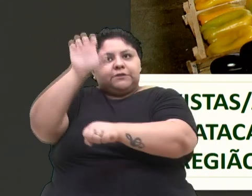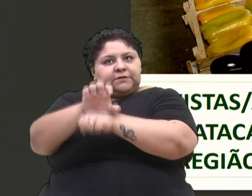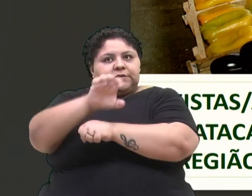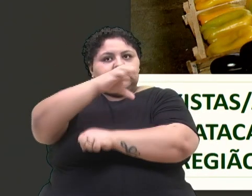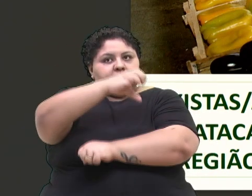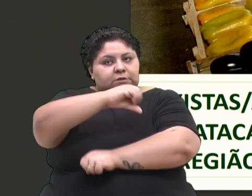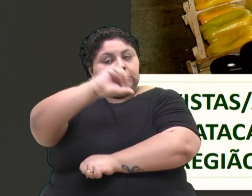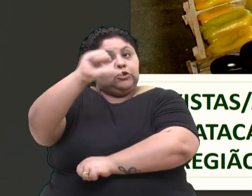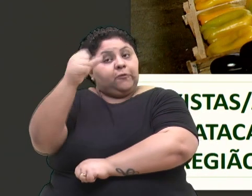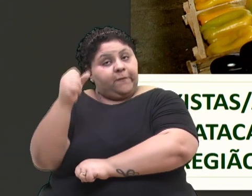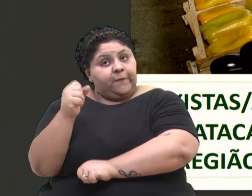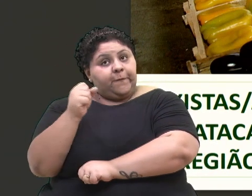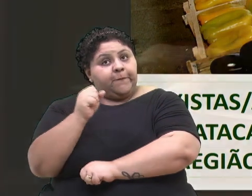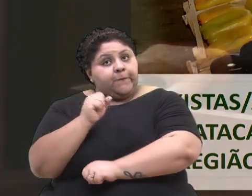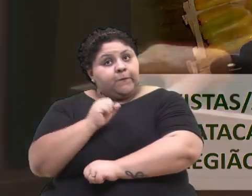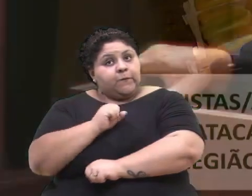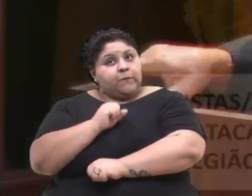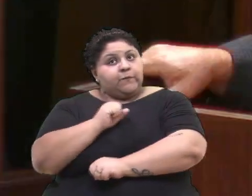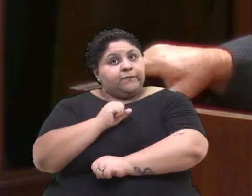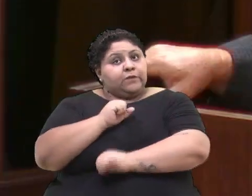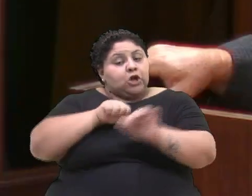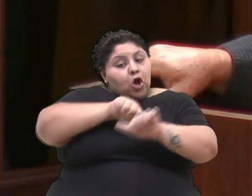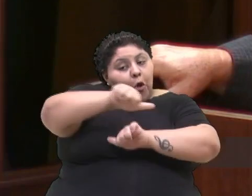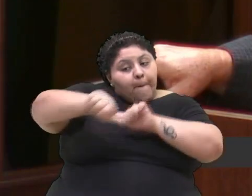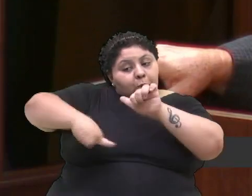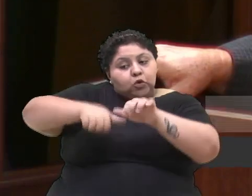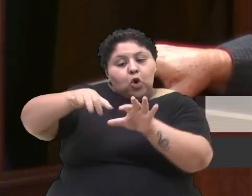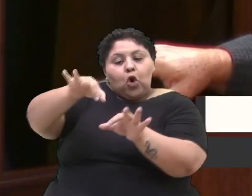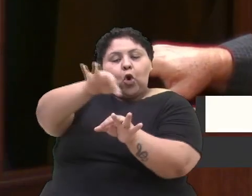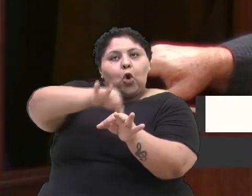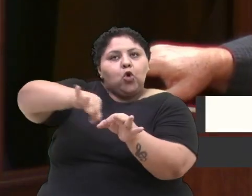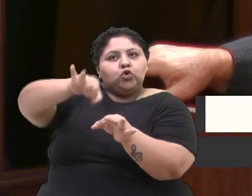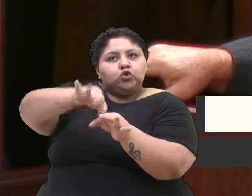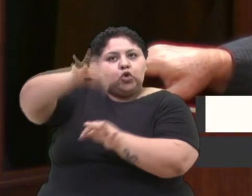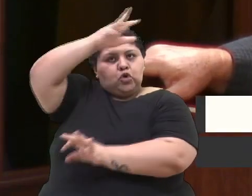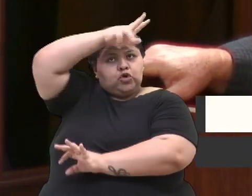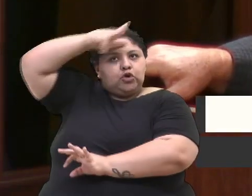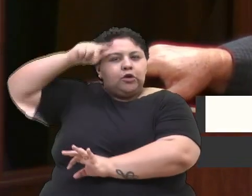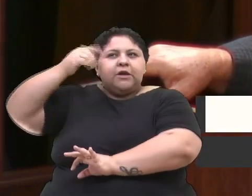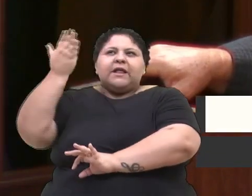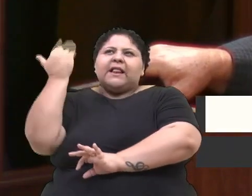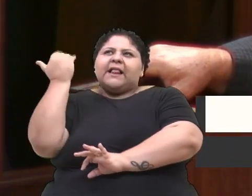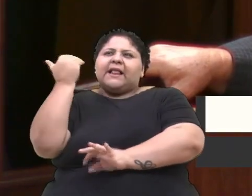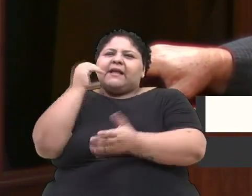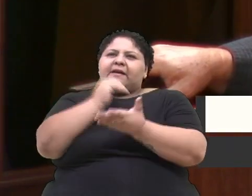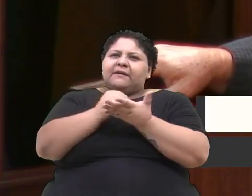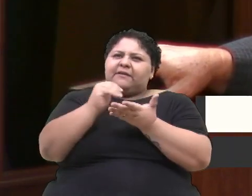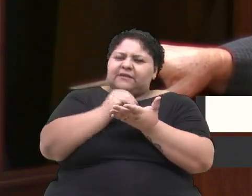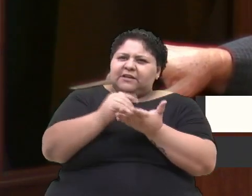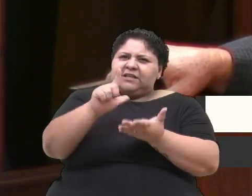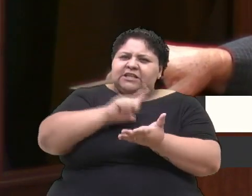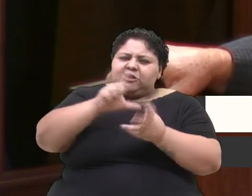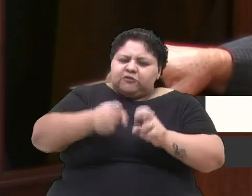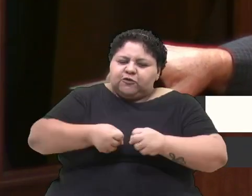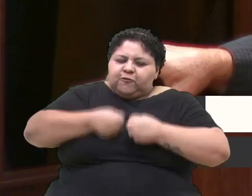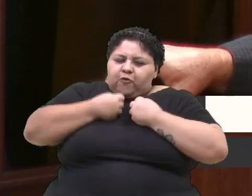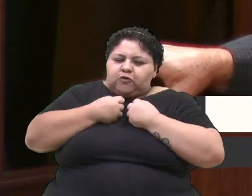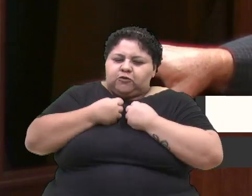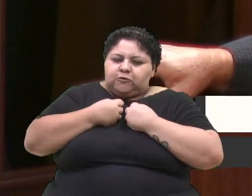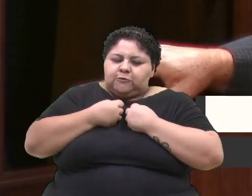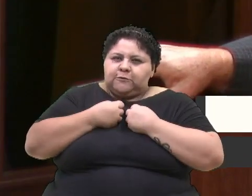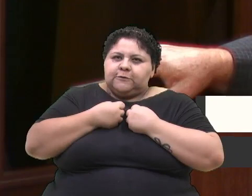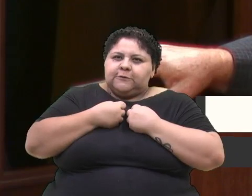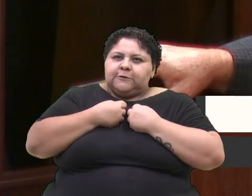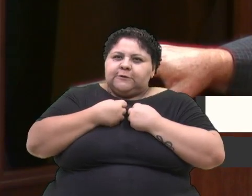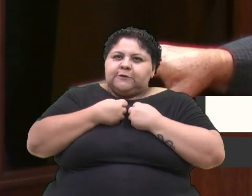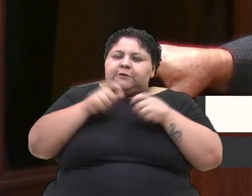98, então, quando virou consórcio de municípios. Na época, o secretário Mauro Cirne teve um esforço muito grande em